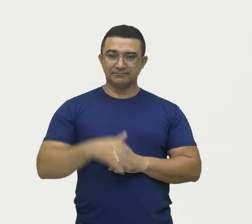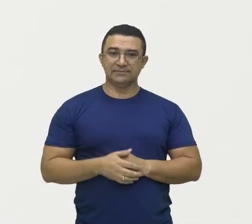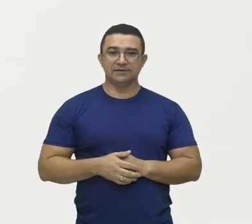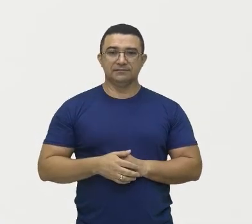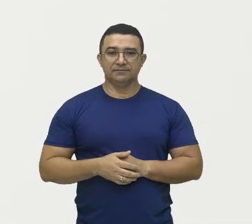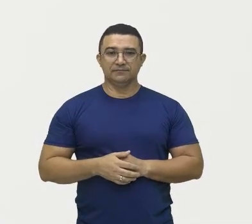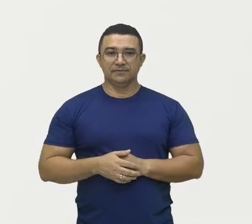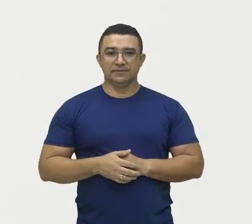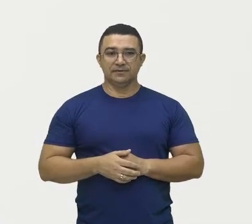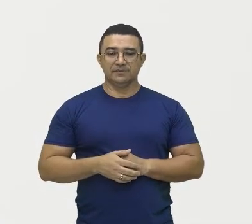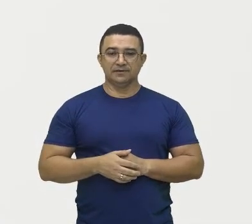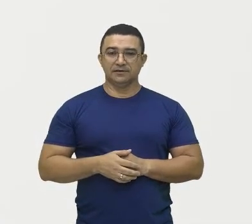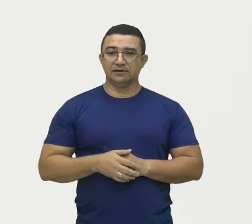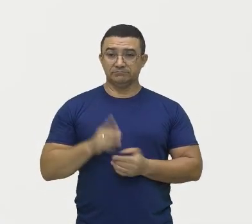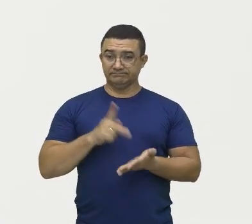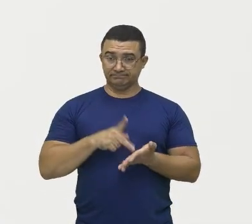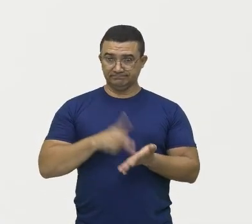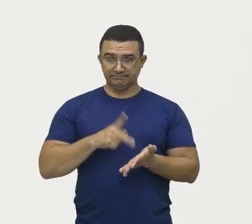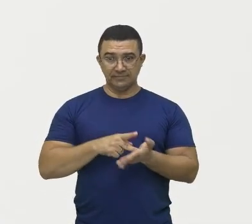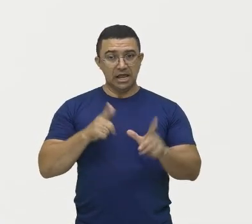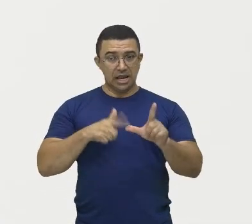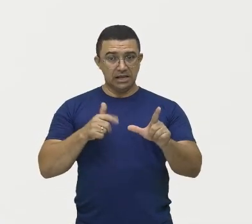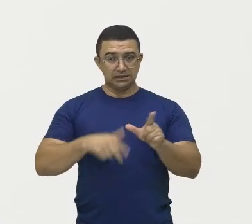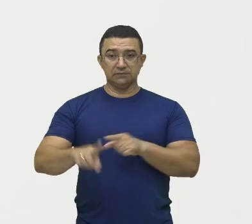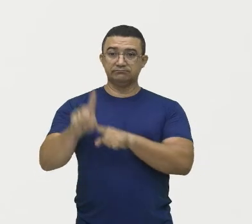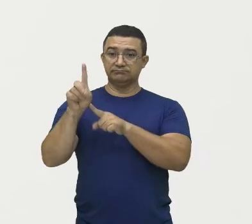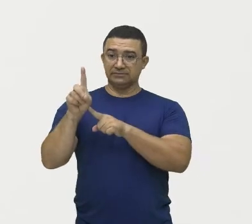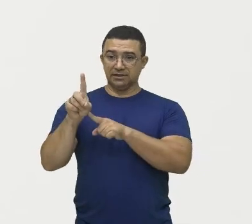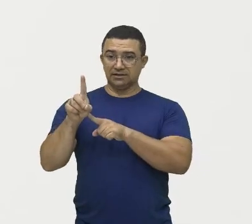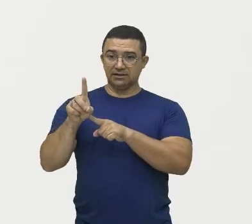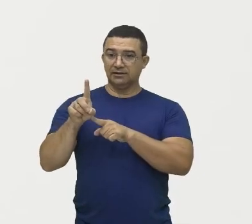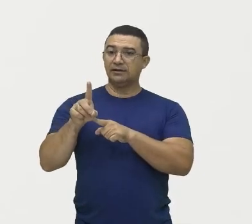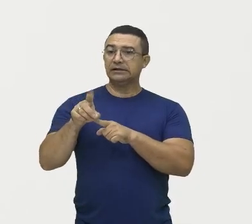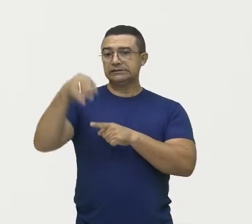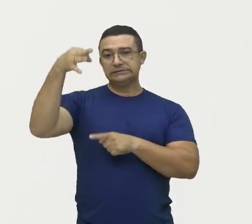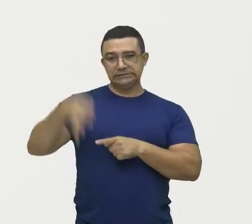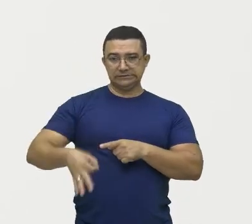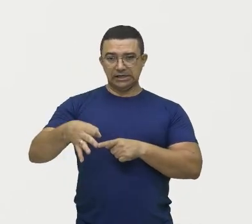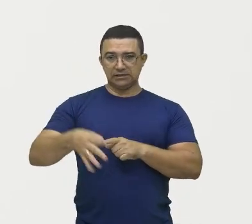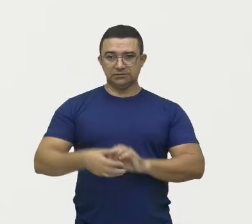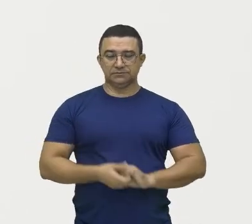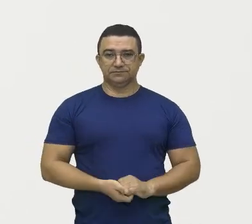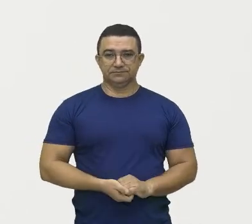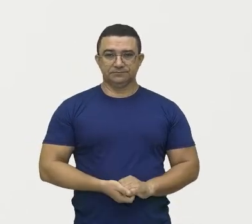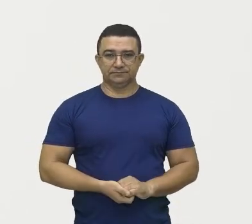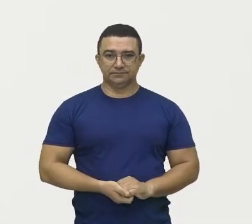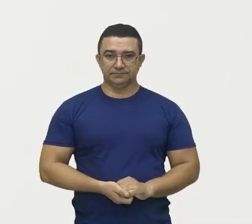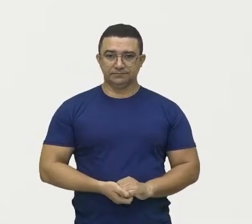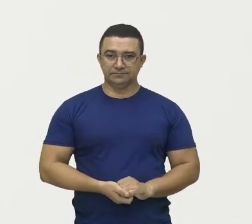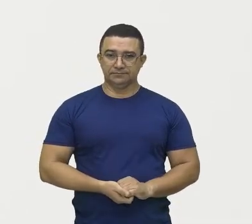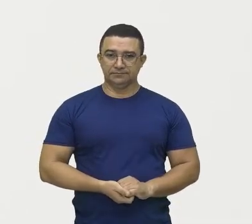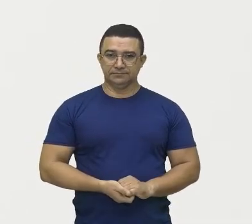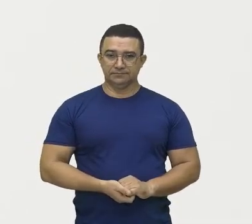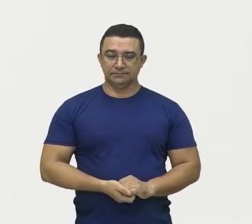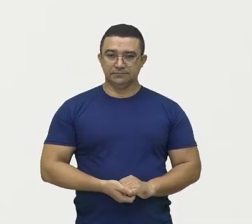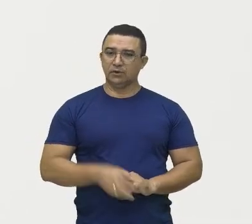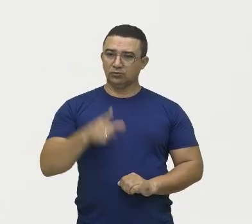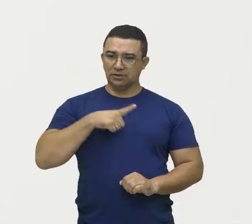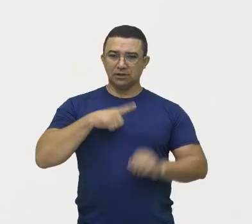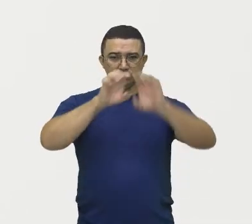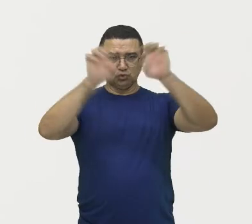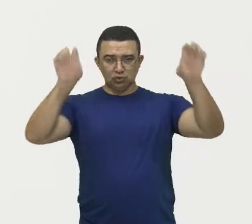compartilhado a resposta, a letra D é a correta. They do not listen to romantic music. Então, tem toda a estrutura,